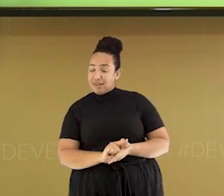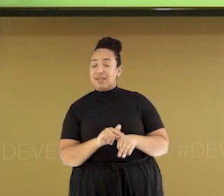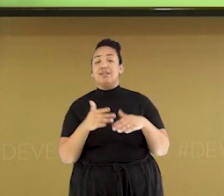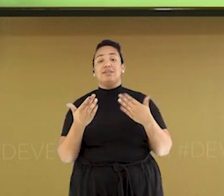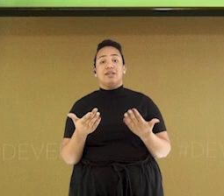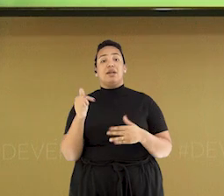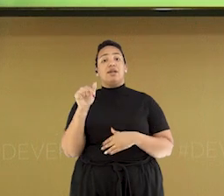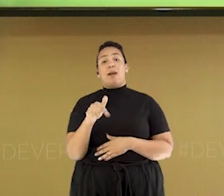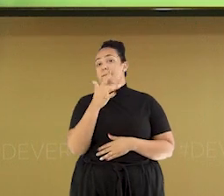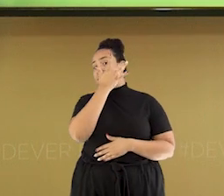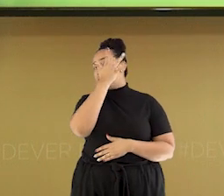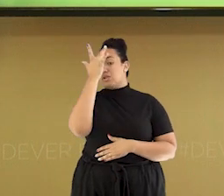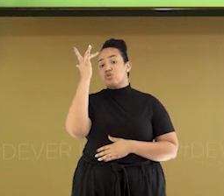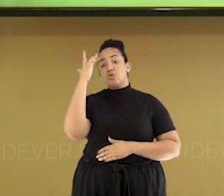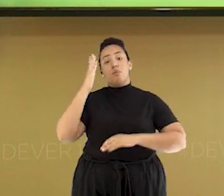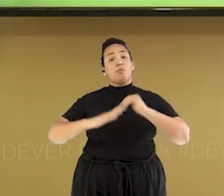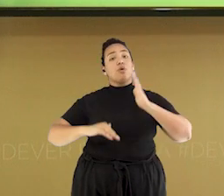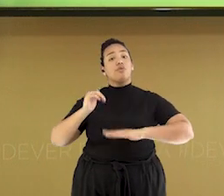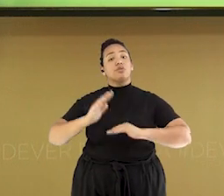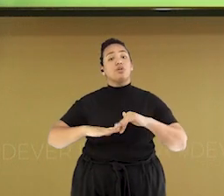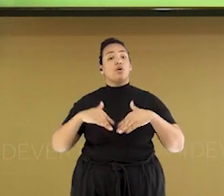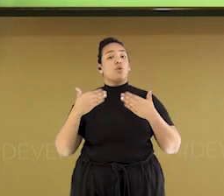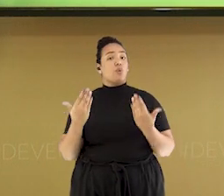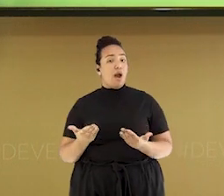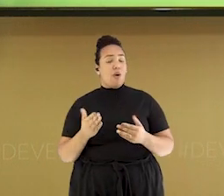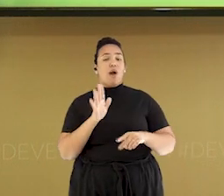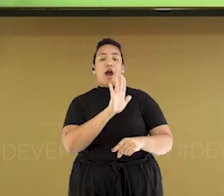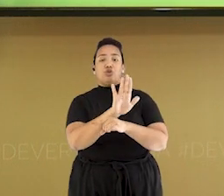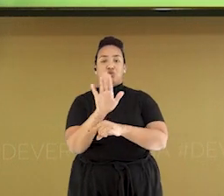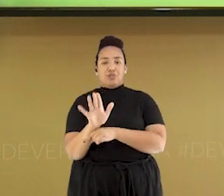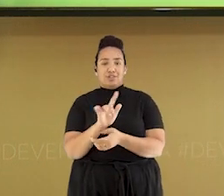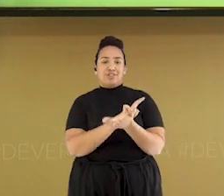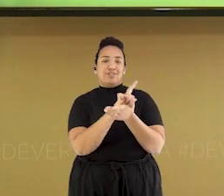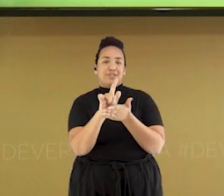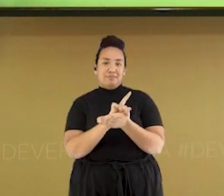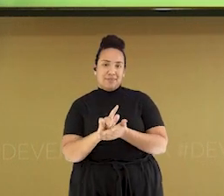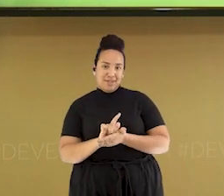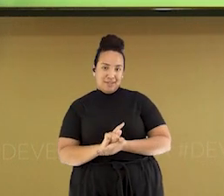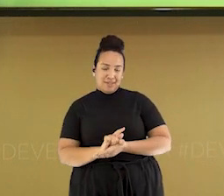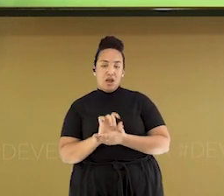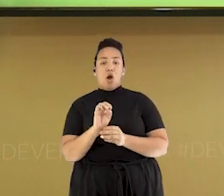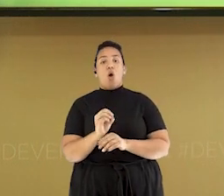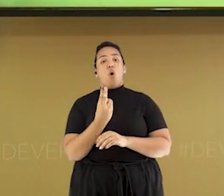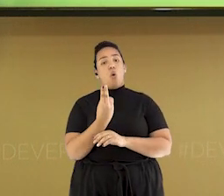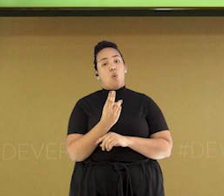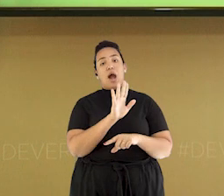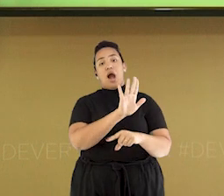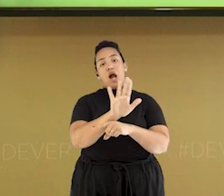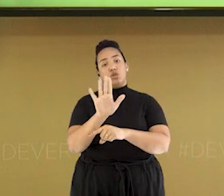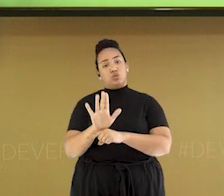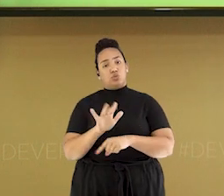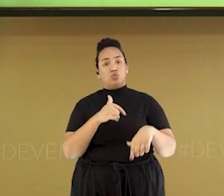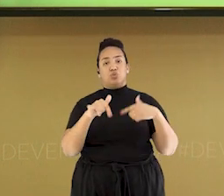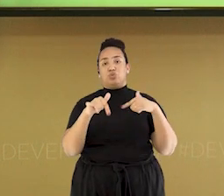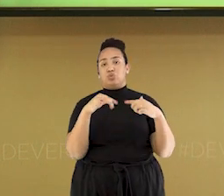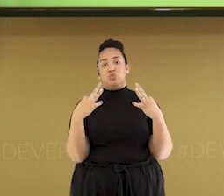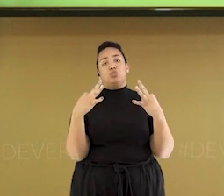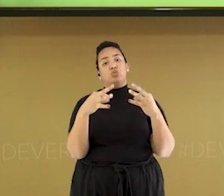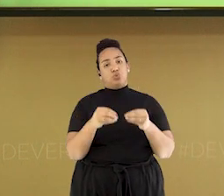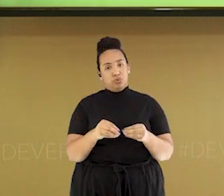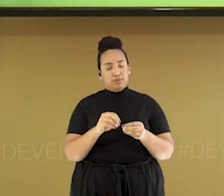elas trabalham como auxiliar de limpeza ou auxiliar de serviços gerais. Esse é um